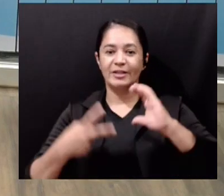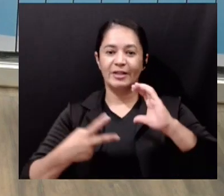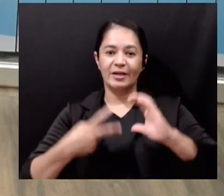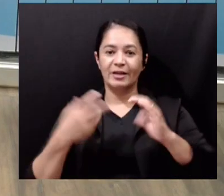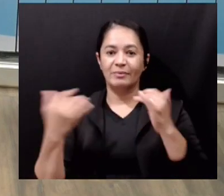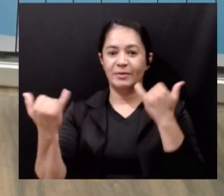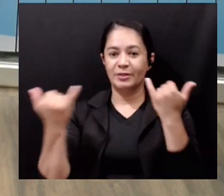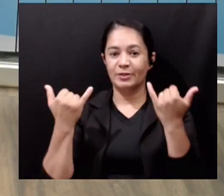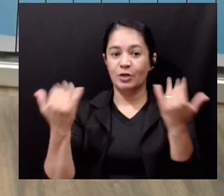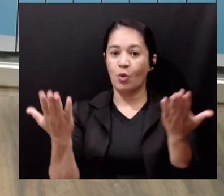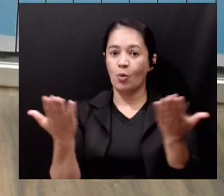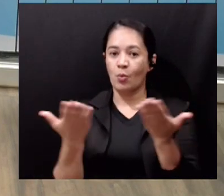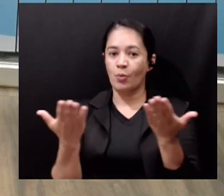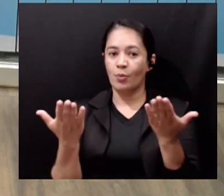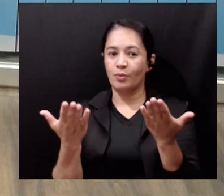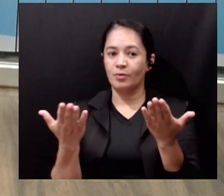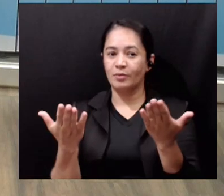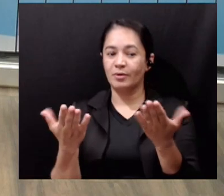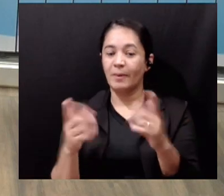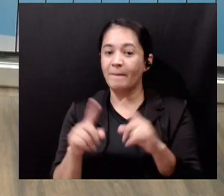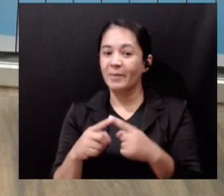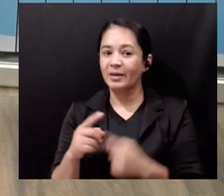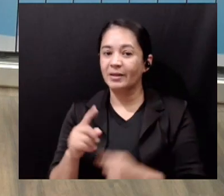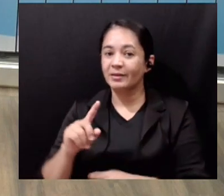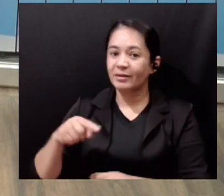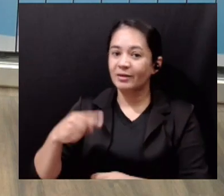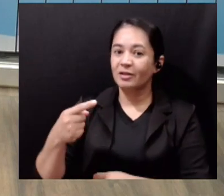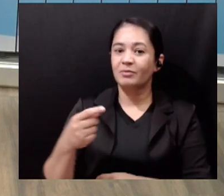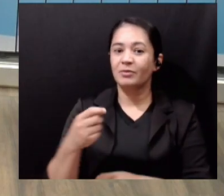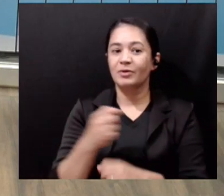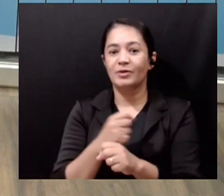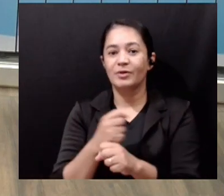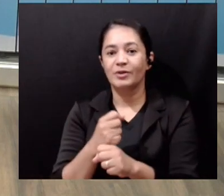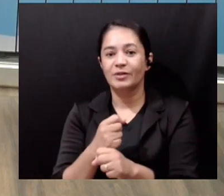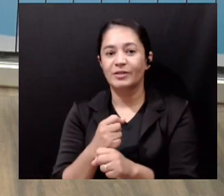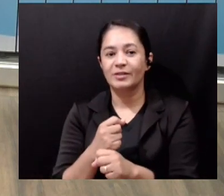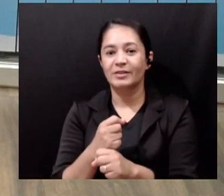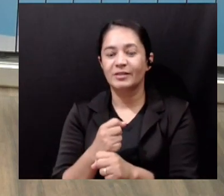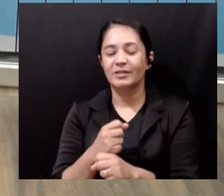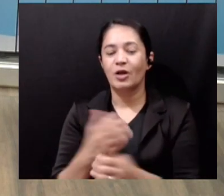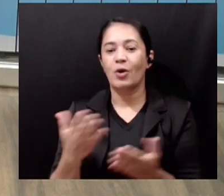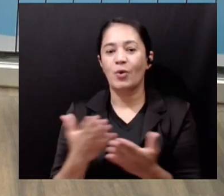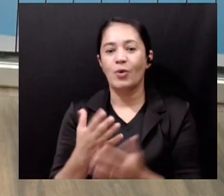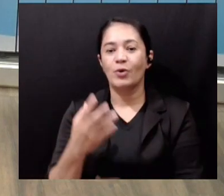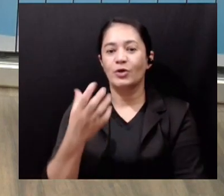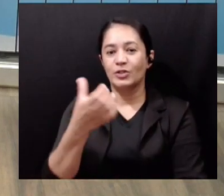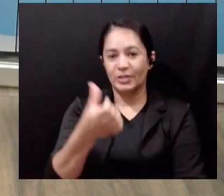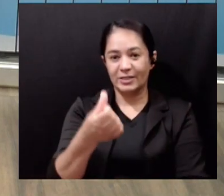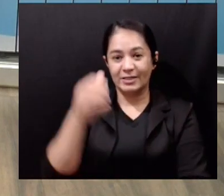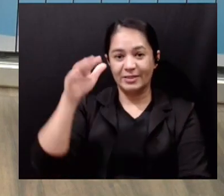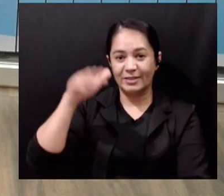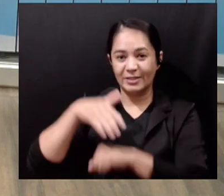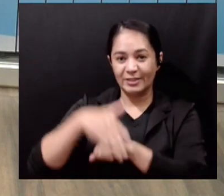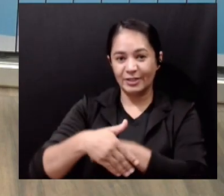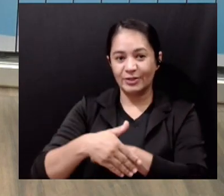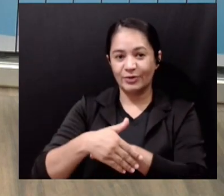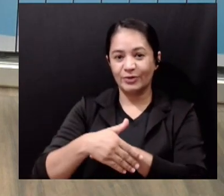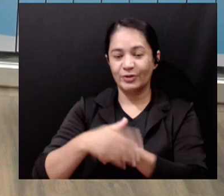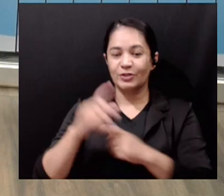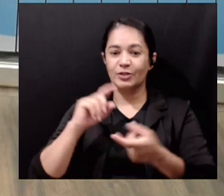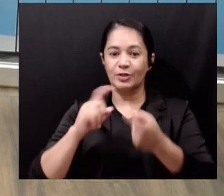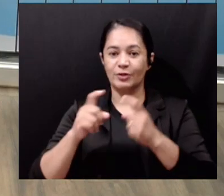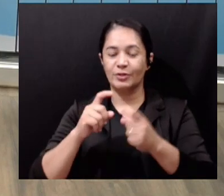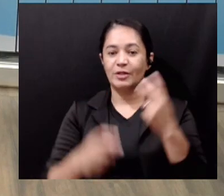que logo mais às 6 horas nós temos a terceira reunião ordinária e você pode participar